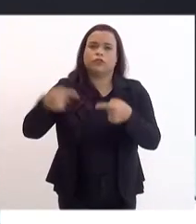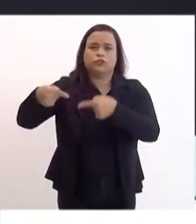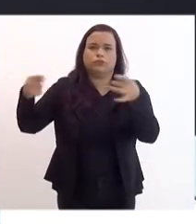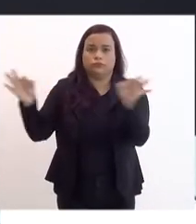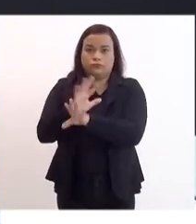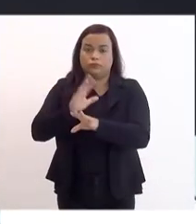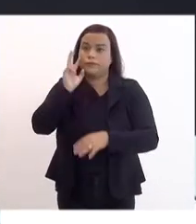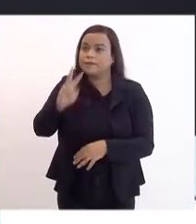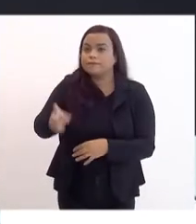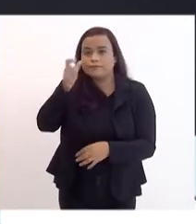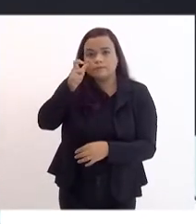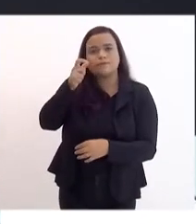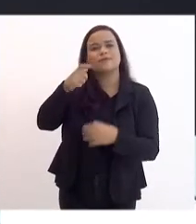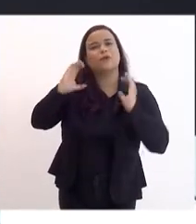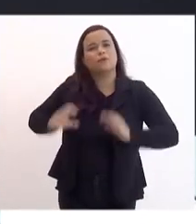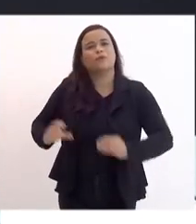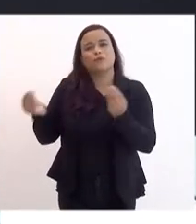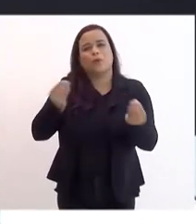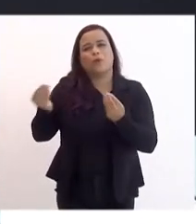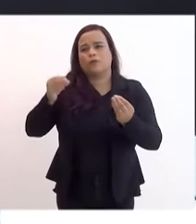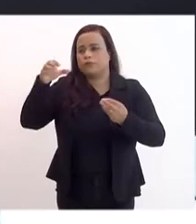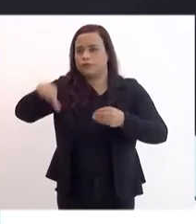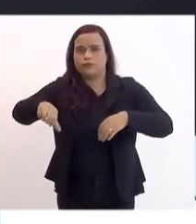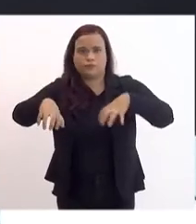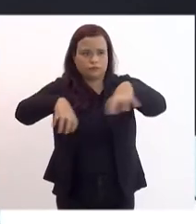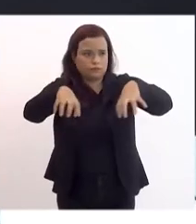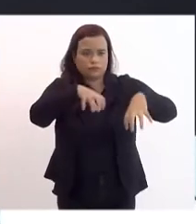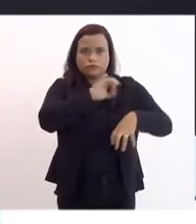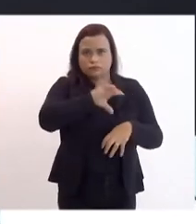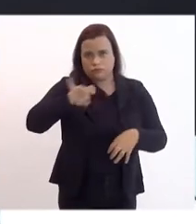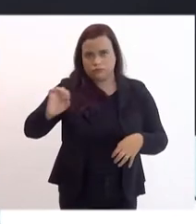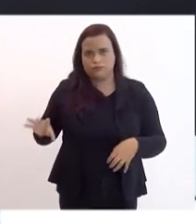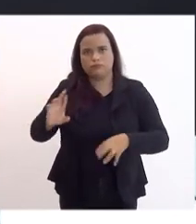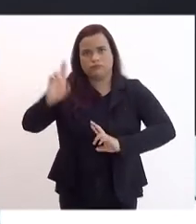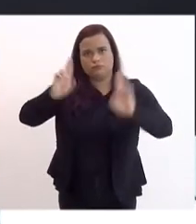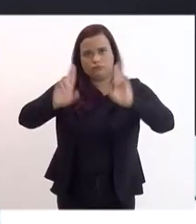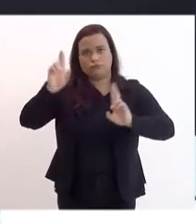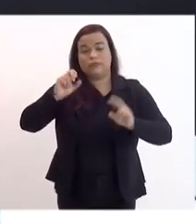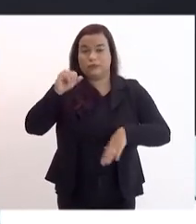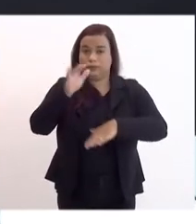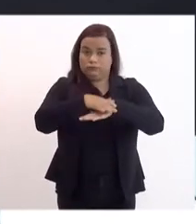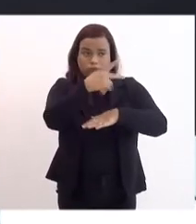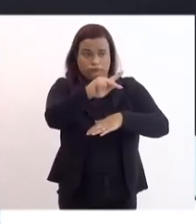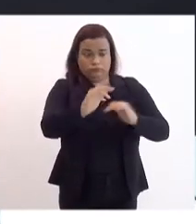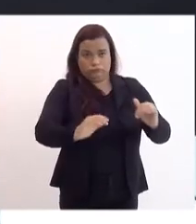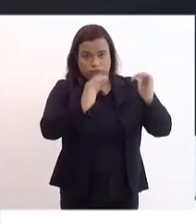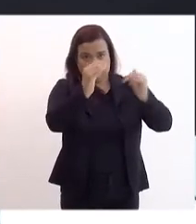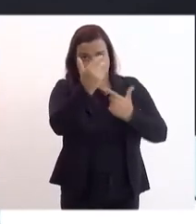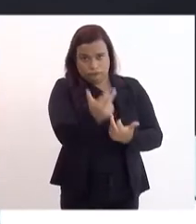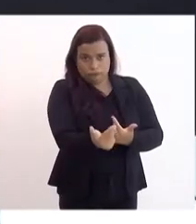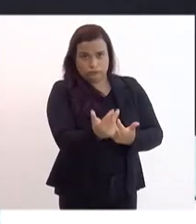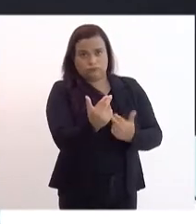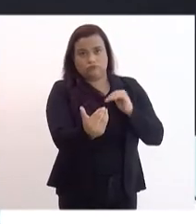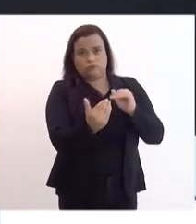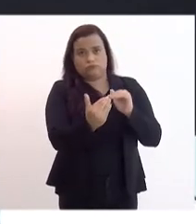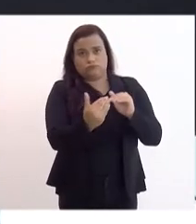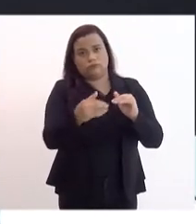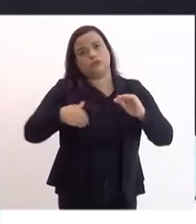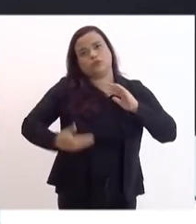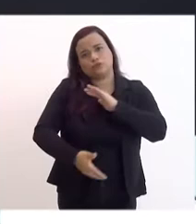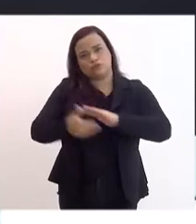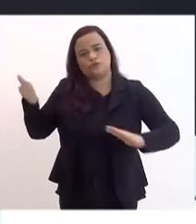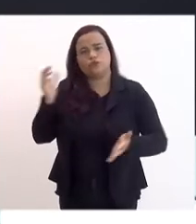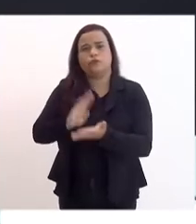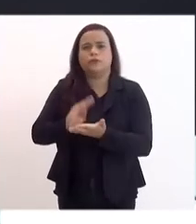que é o comportamento das partes. Se Vossa Excelência assim decidir, eu retiraria de